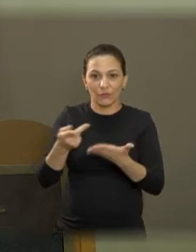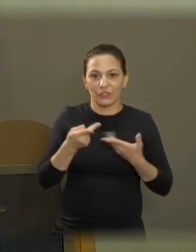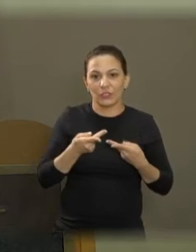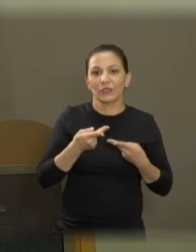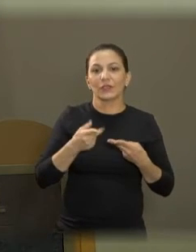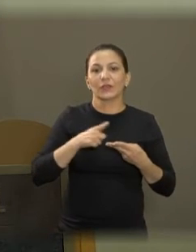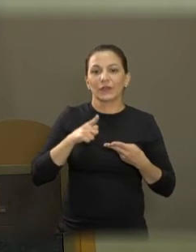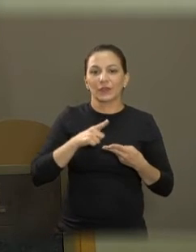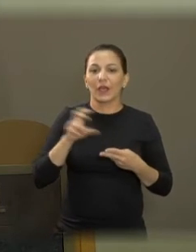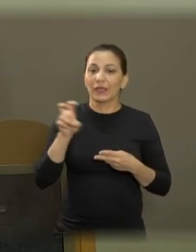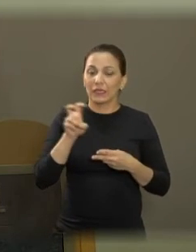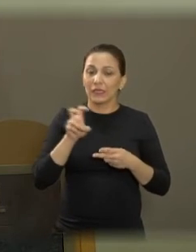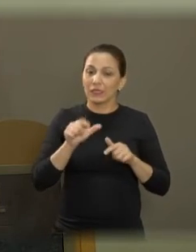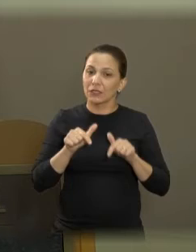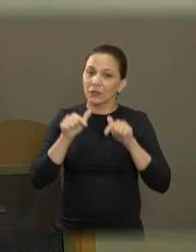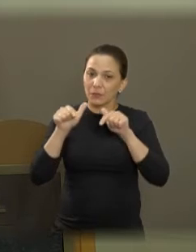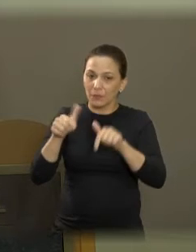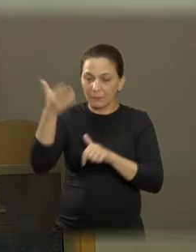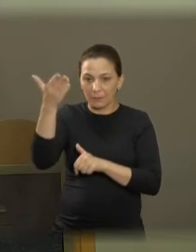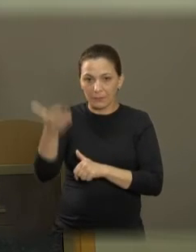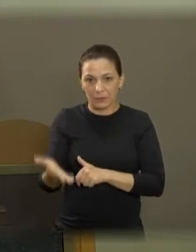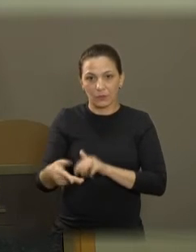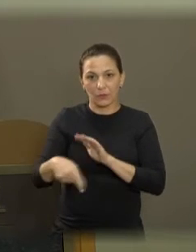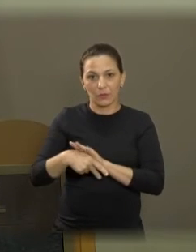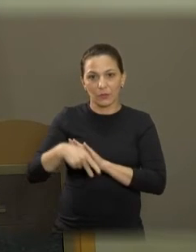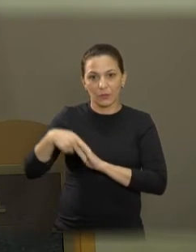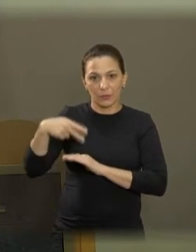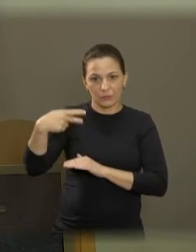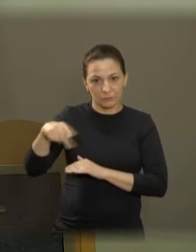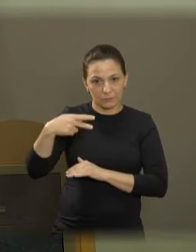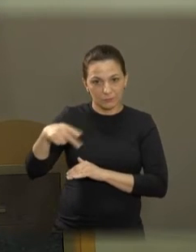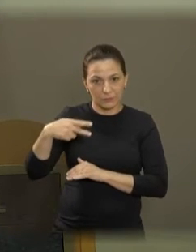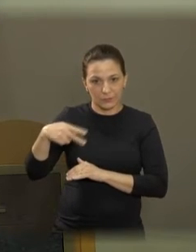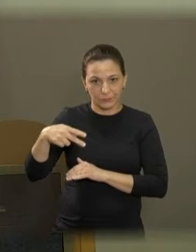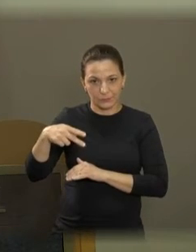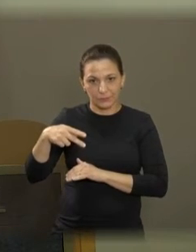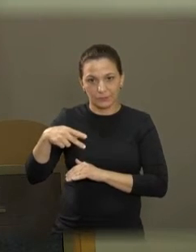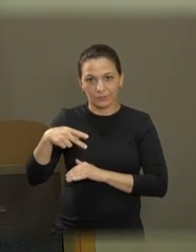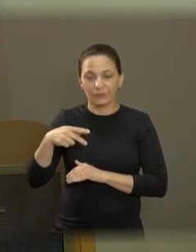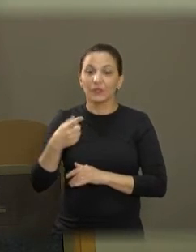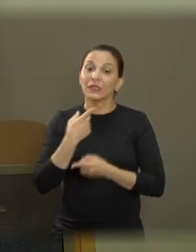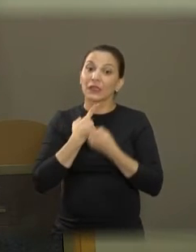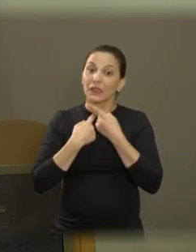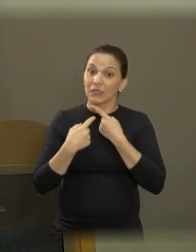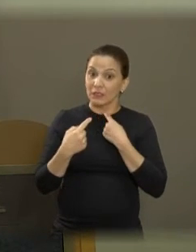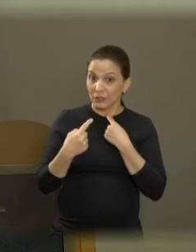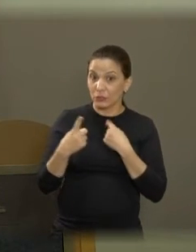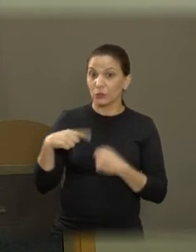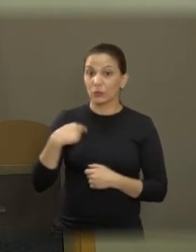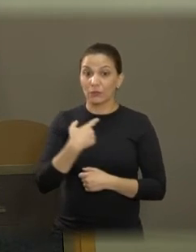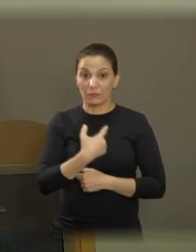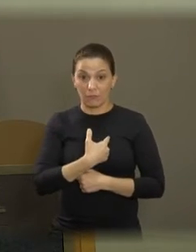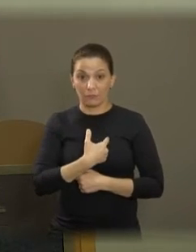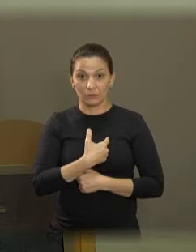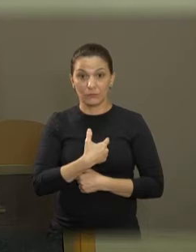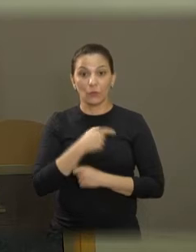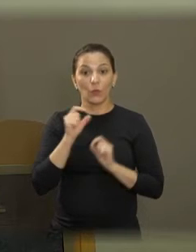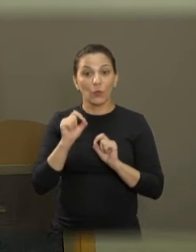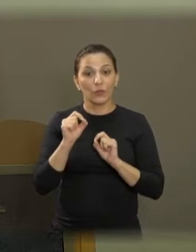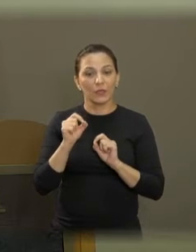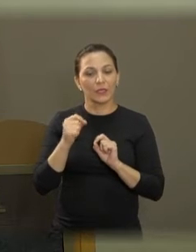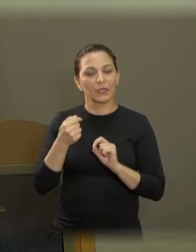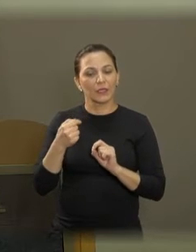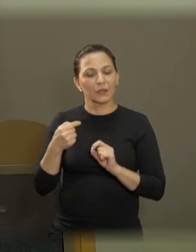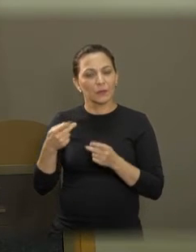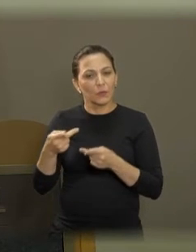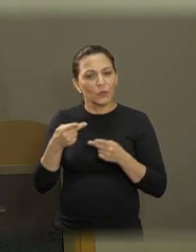da 5ª Comenda do Mérito Farmacêutico à Vossa Senhoria. Nosso desejo, desde o recebimento do referido